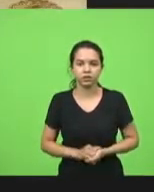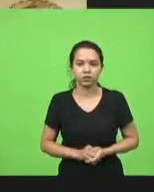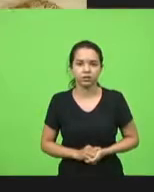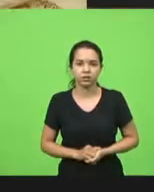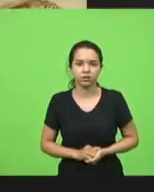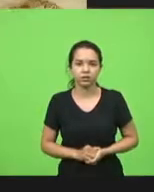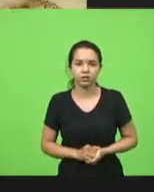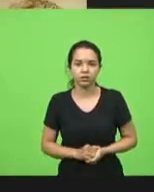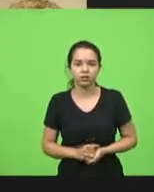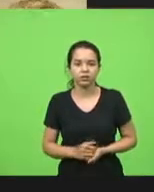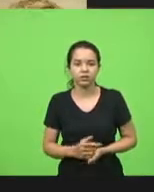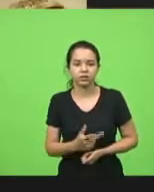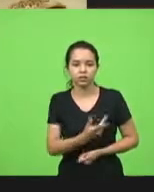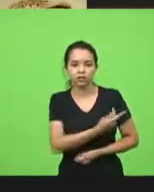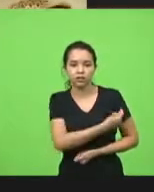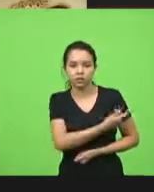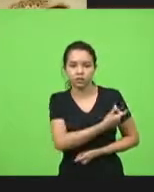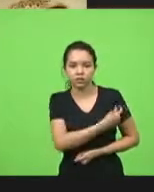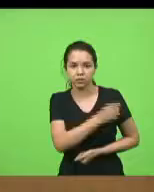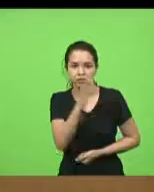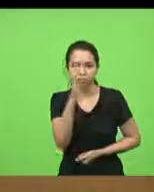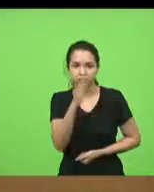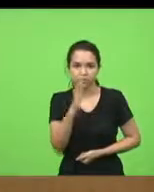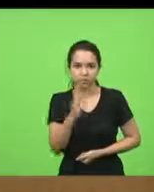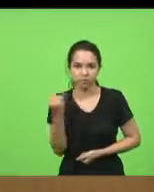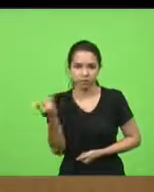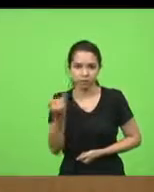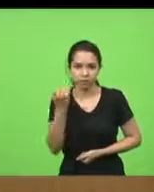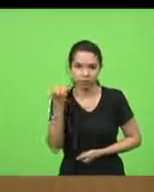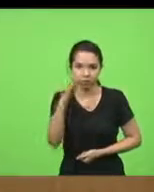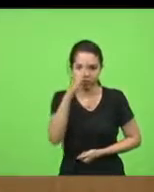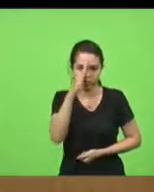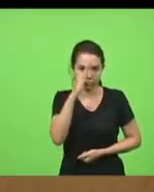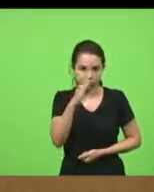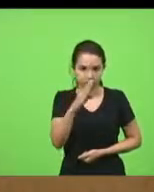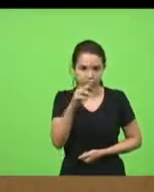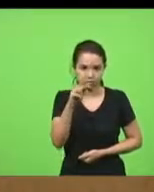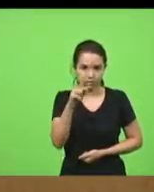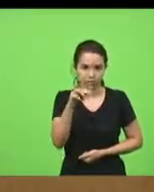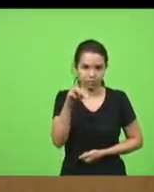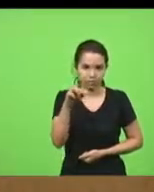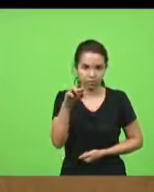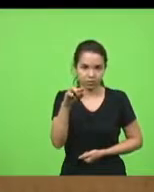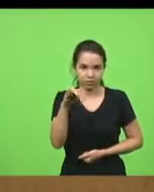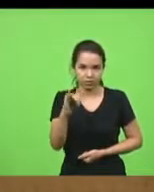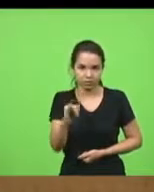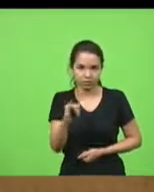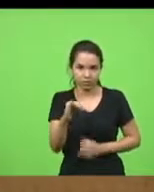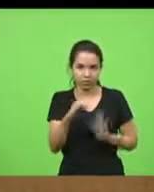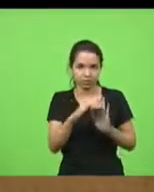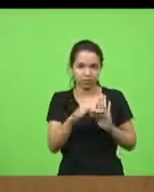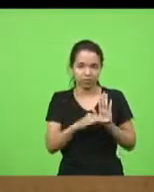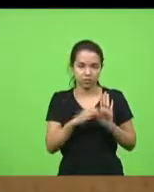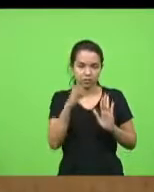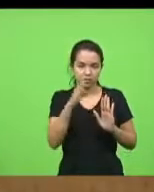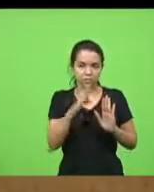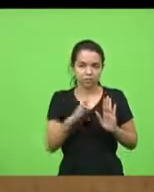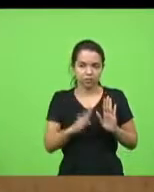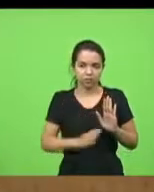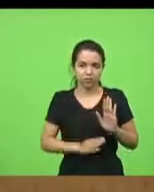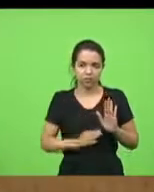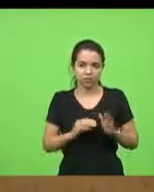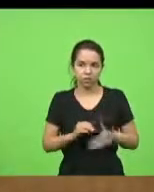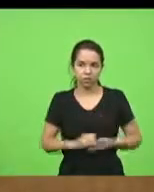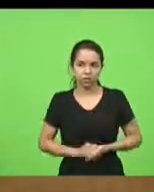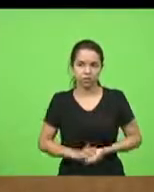no Brasil possa se dar prioritariamente pelo PNI, Programa Nacional de Imunização.